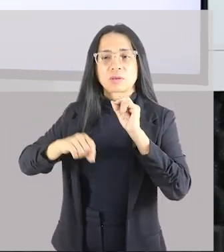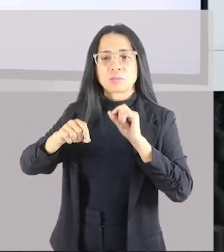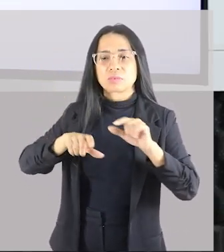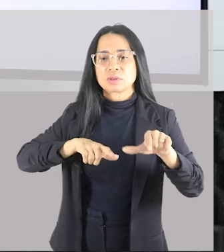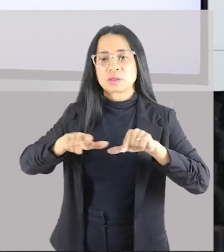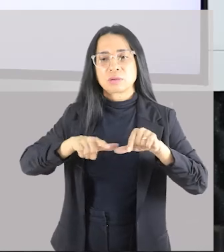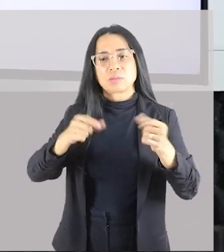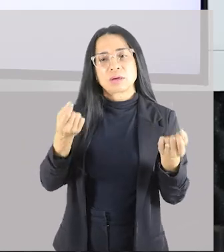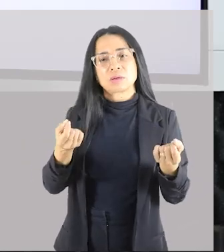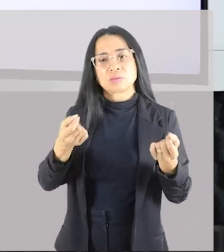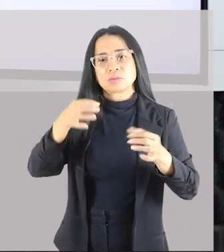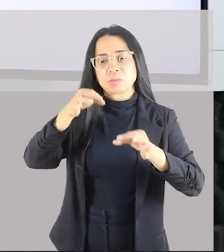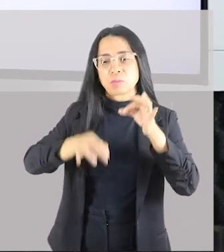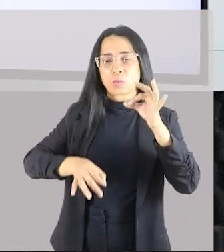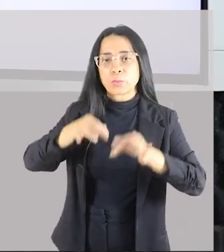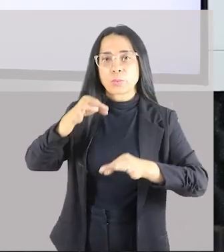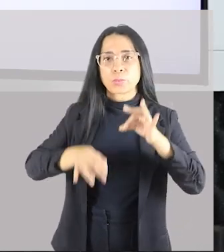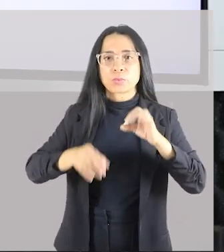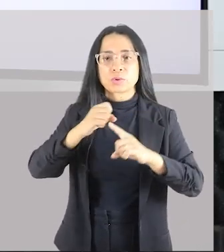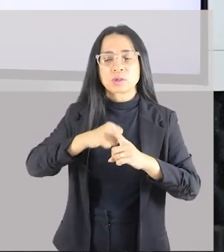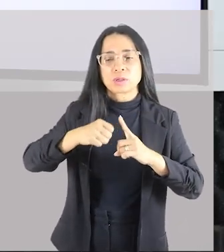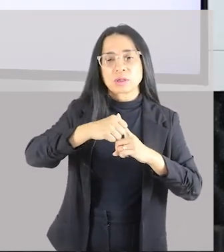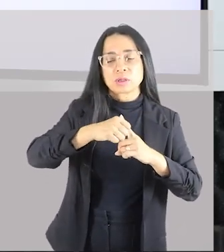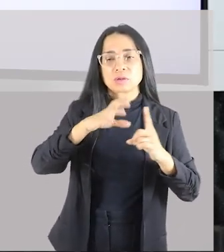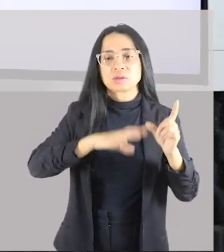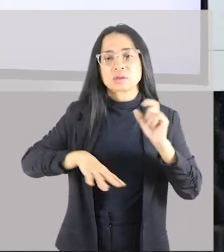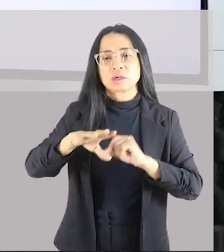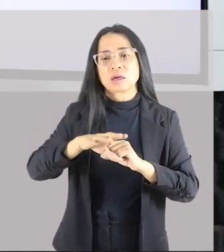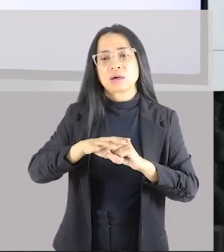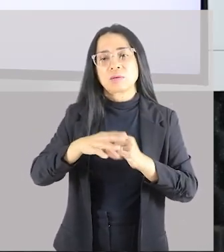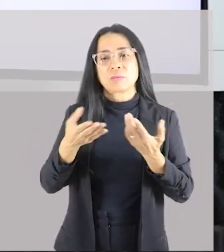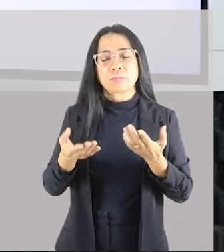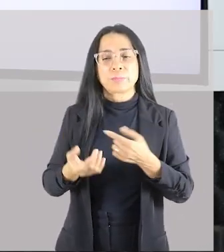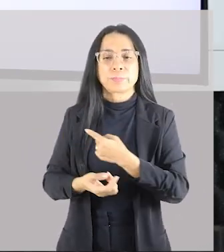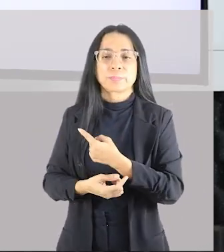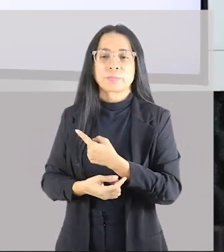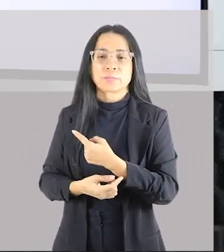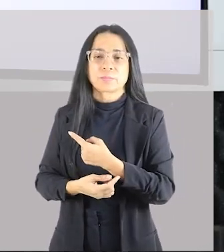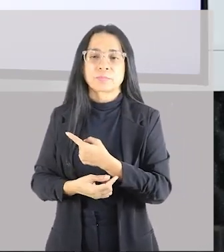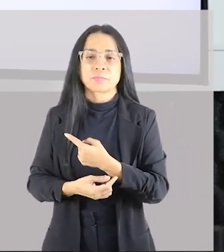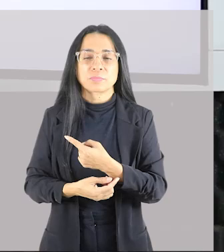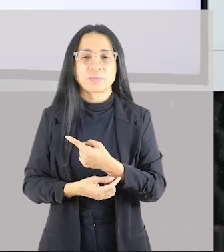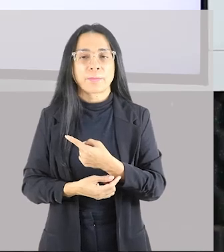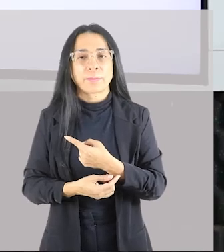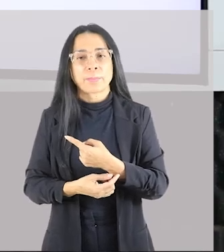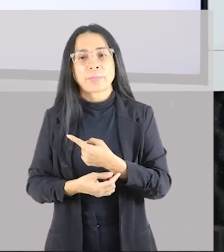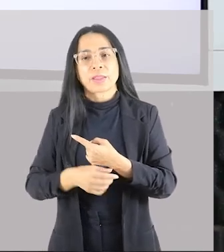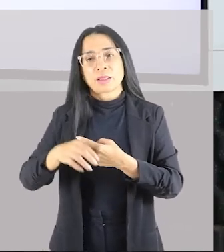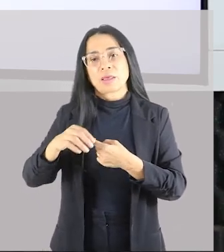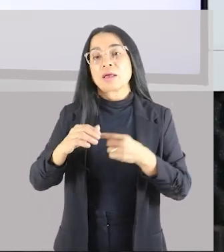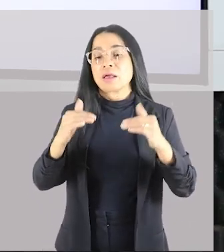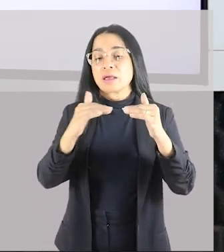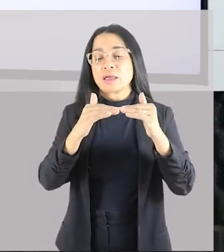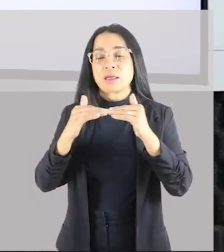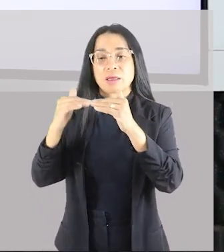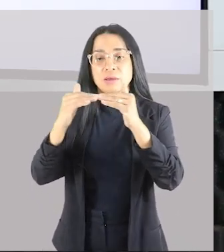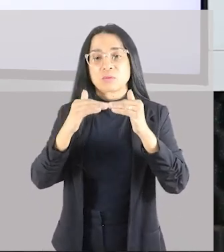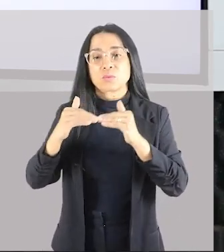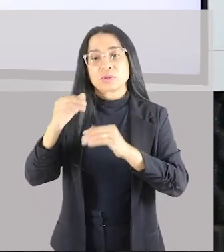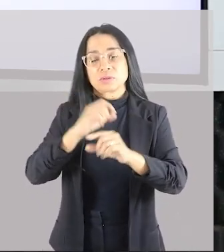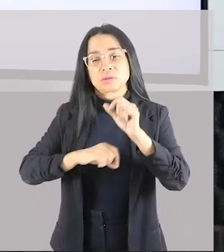hoje por justiça social, ou seja, por uma tentativa de equidade. E a tentativa de equidade é agir